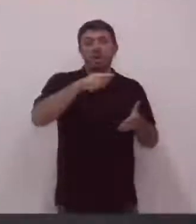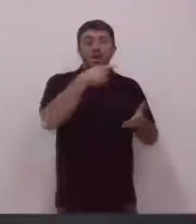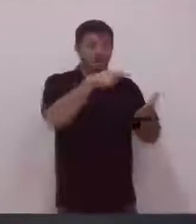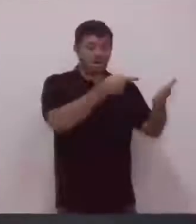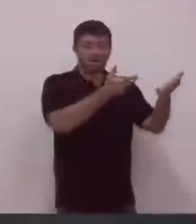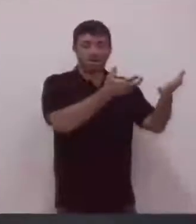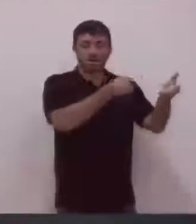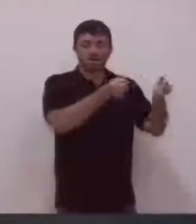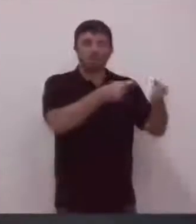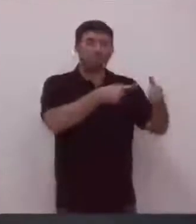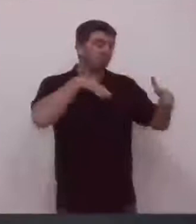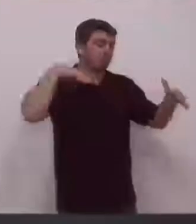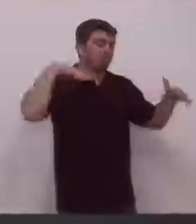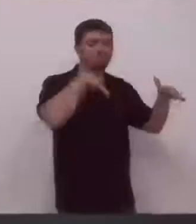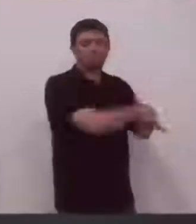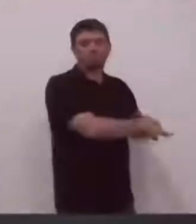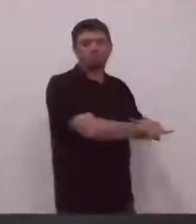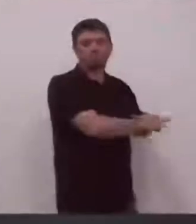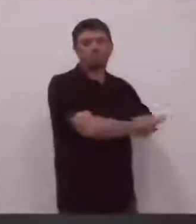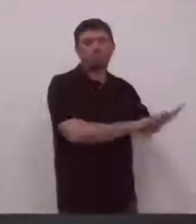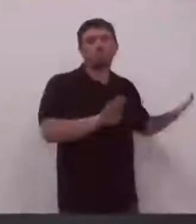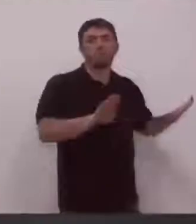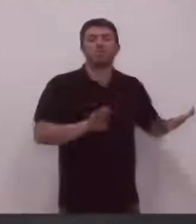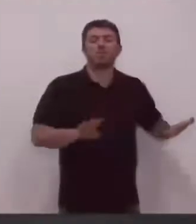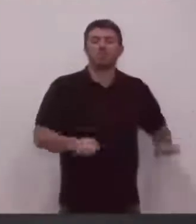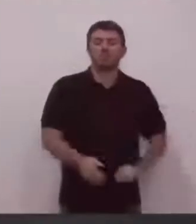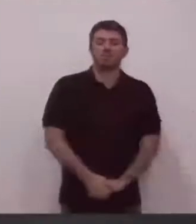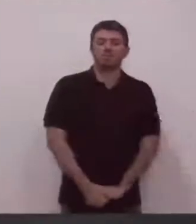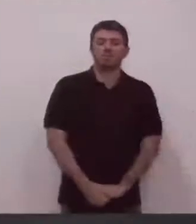Arquive-se a referida denúncia.